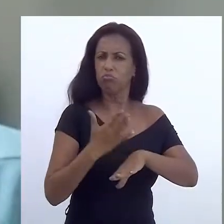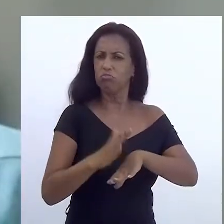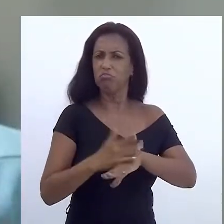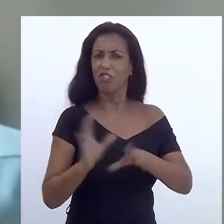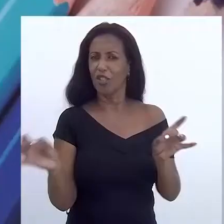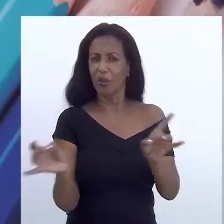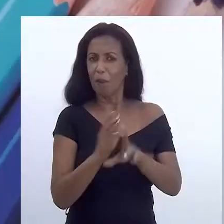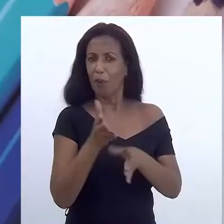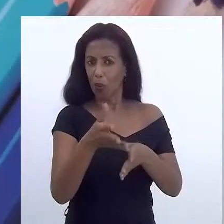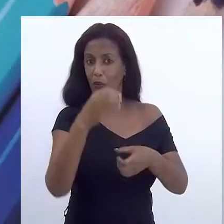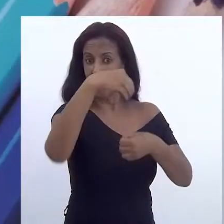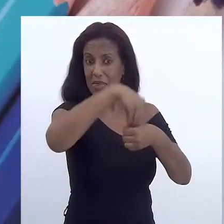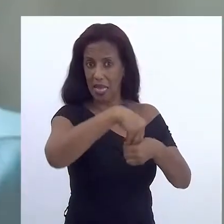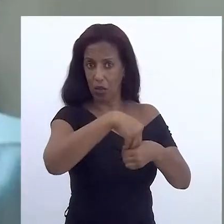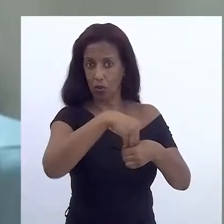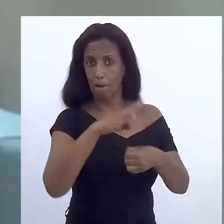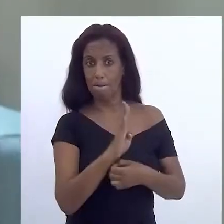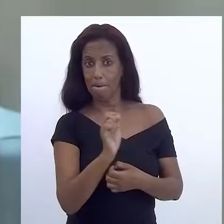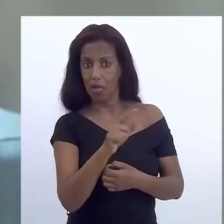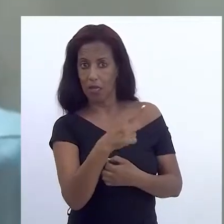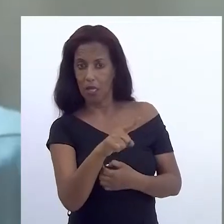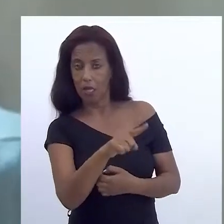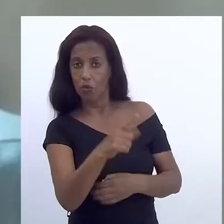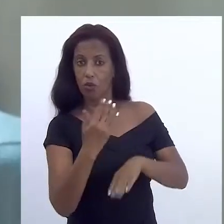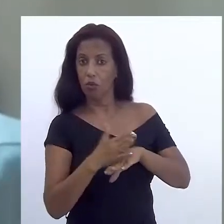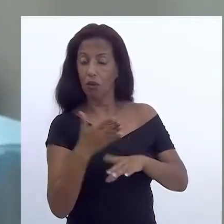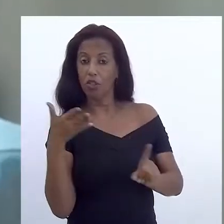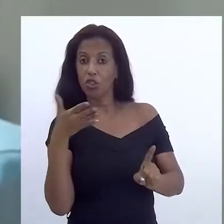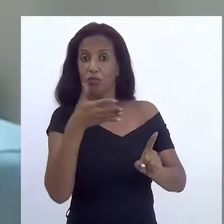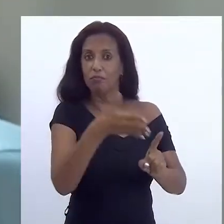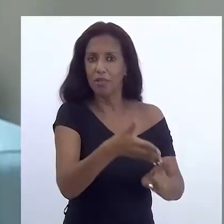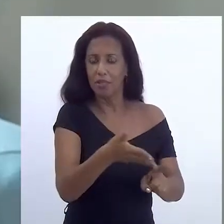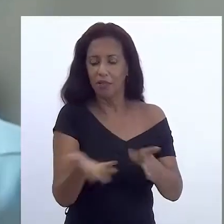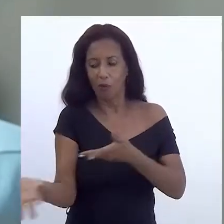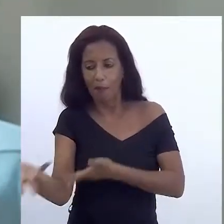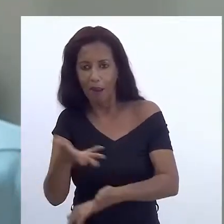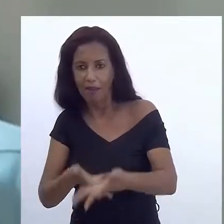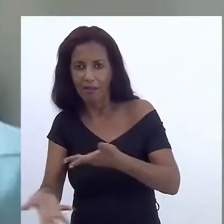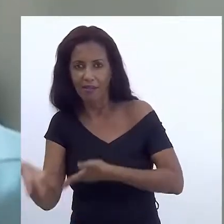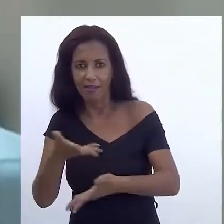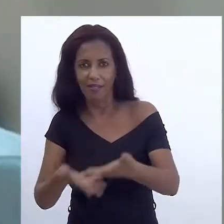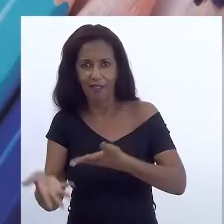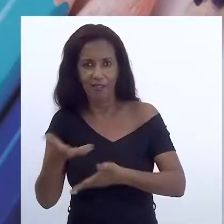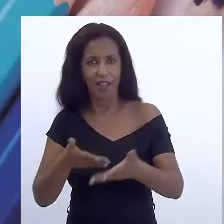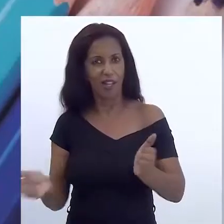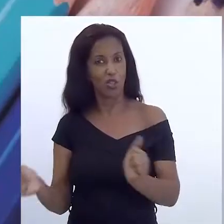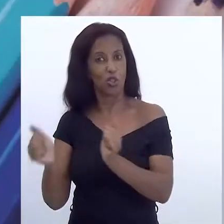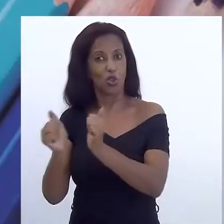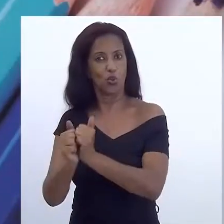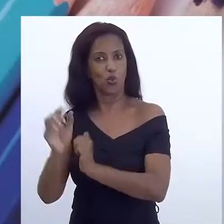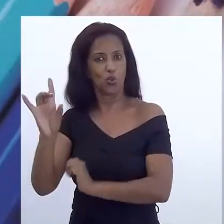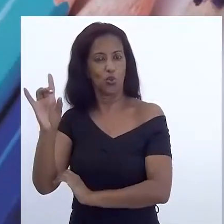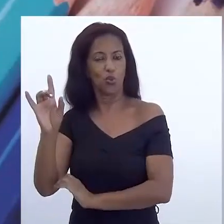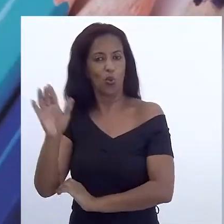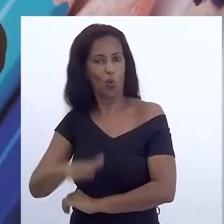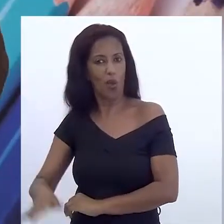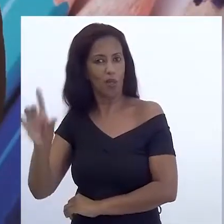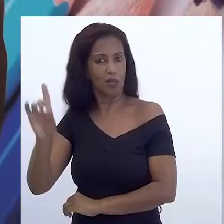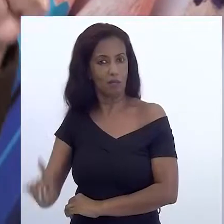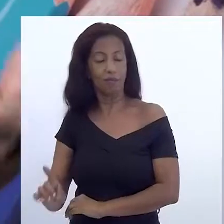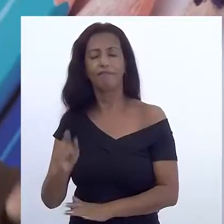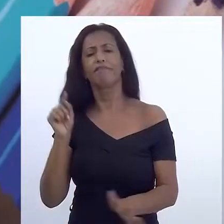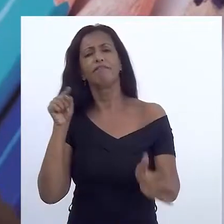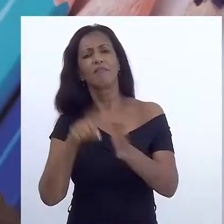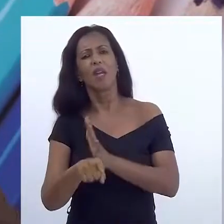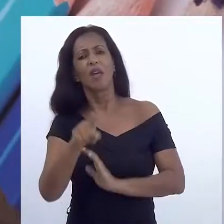prontos. E tem um treinamento específico para interagir diretamente com a pessoa. Tá, mas nesse caso você leva a criança